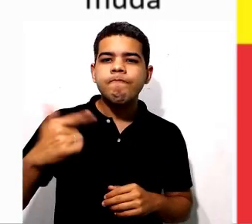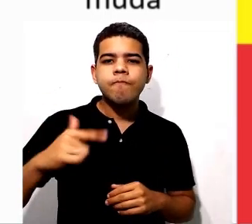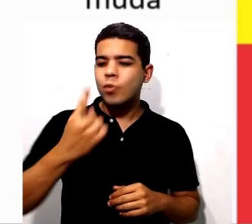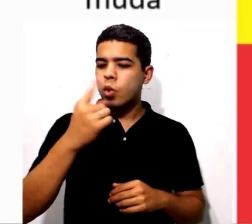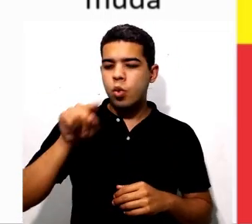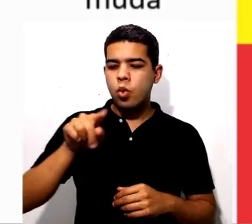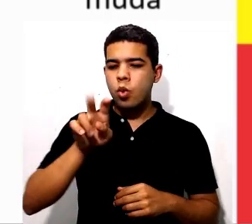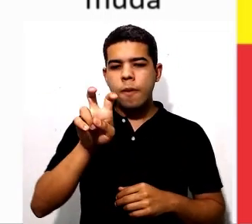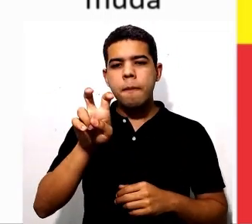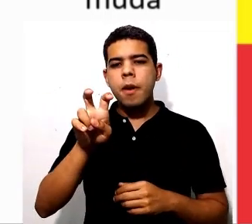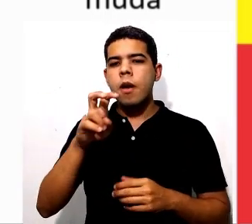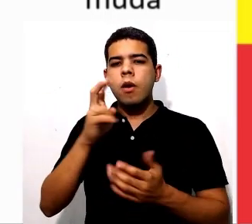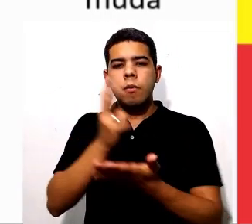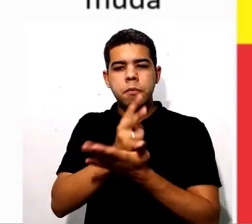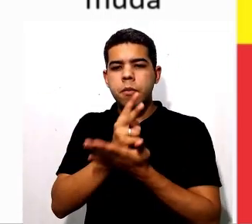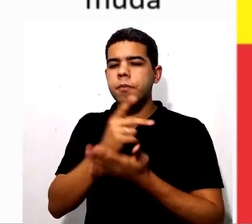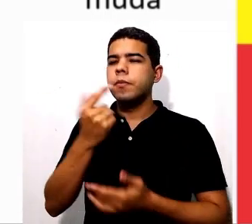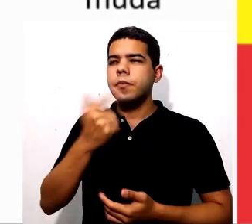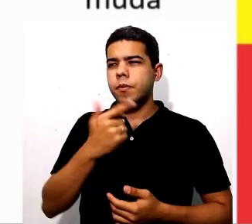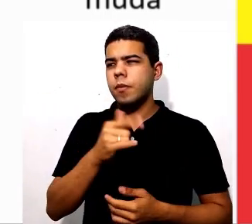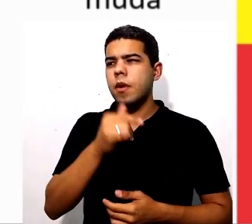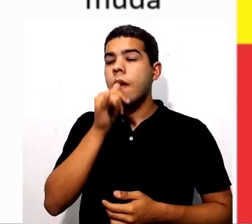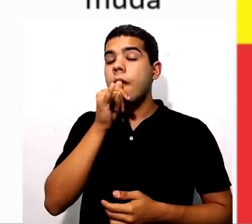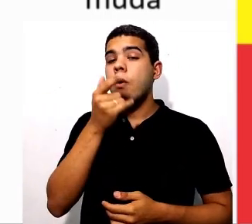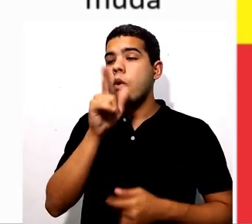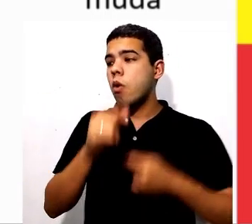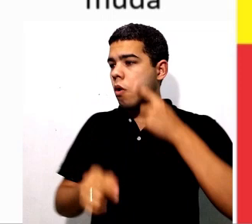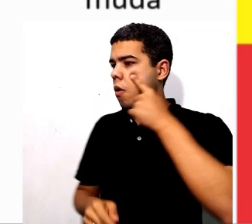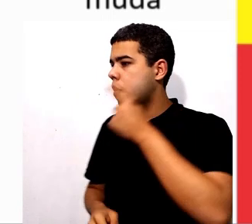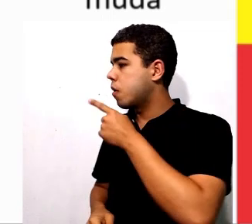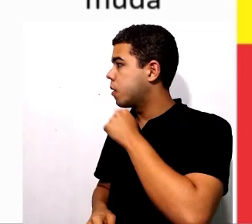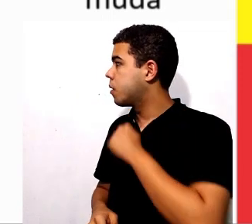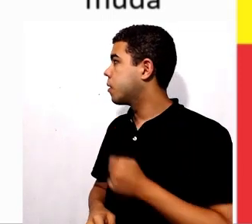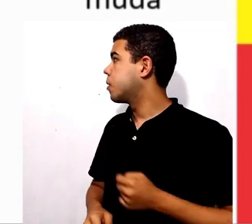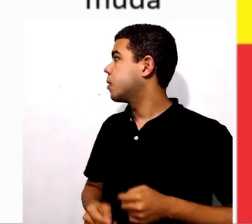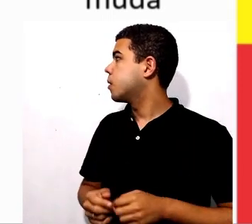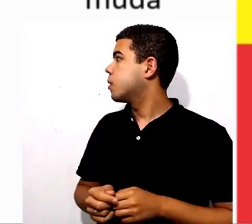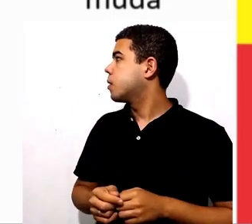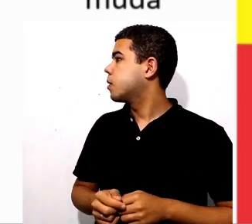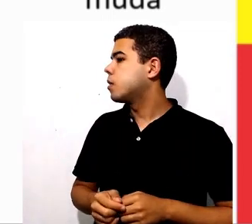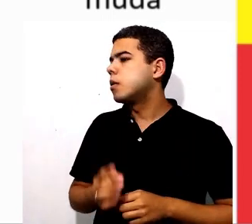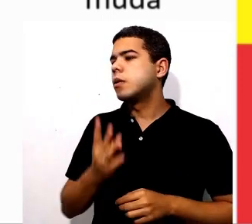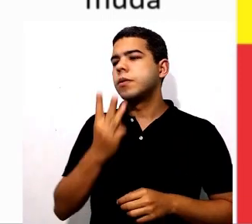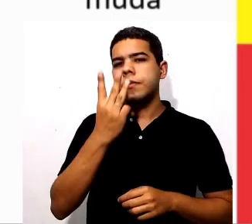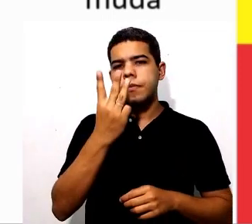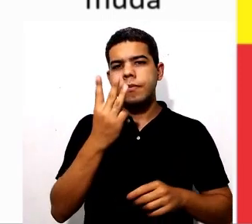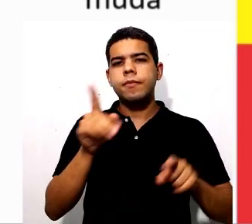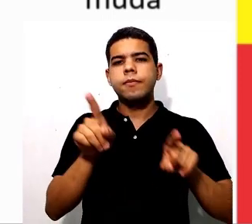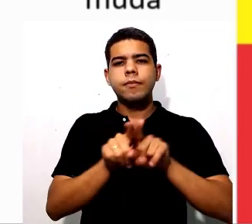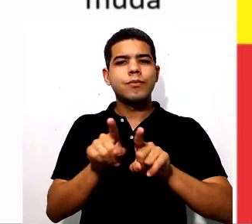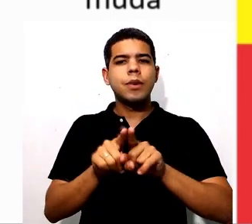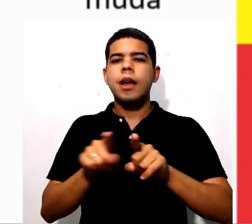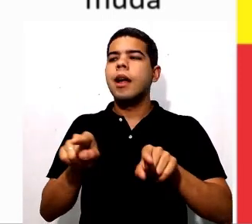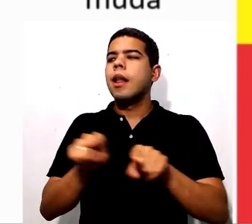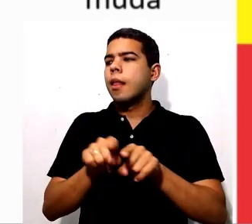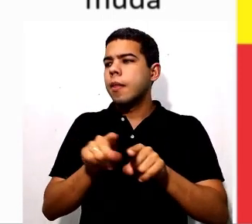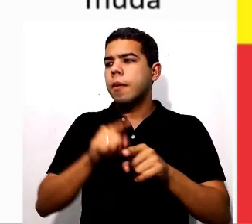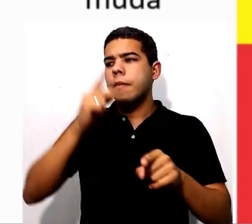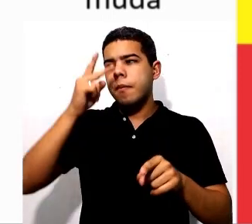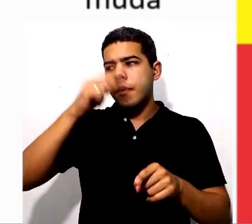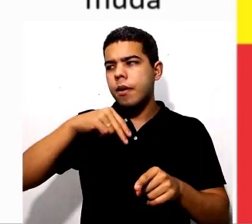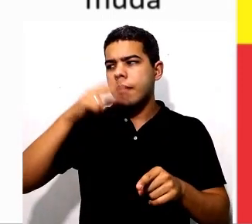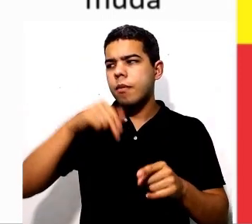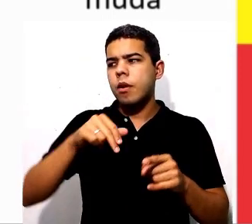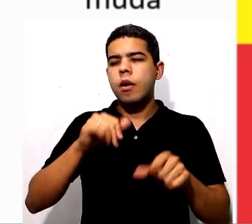também. Então, se você também vê, também não vai manter a proporção. Veja aqui, na parte de cima, voltando aqui, ó, assim, nessa parte